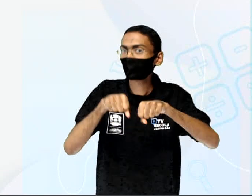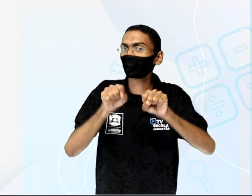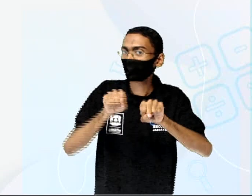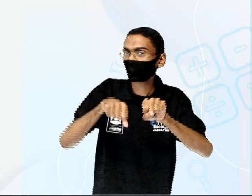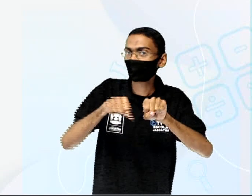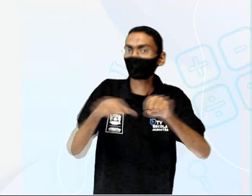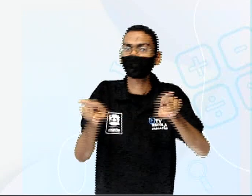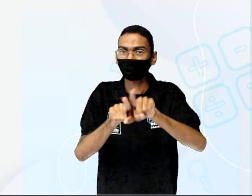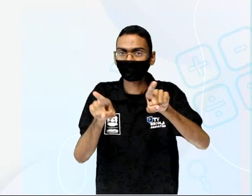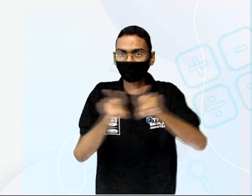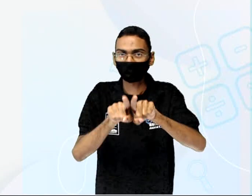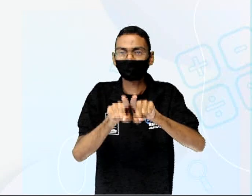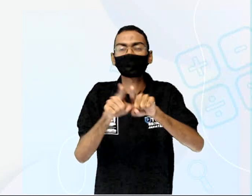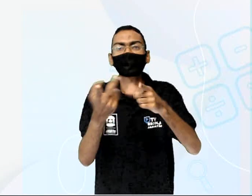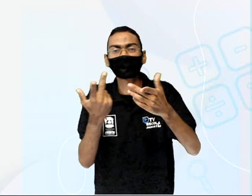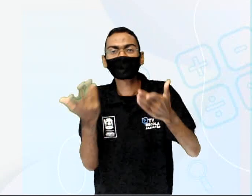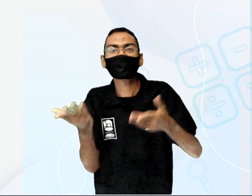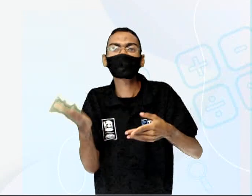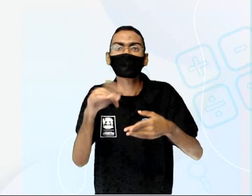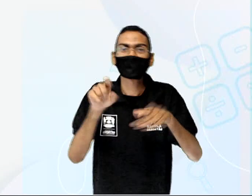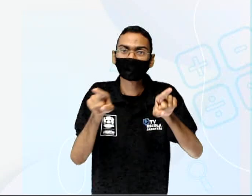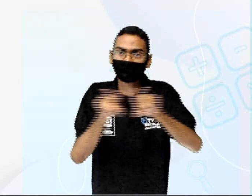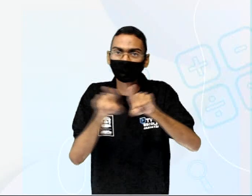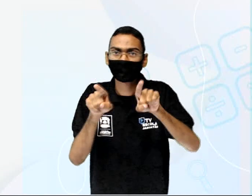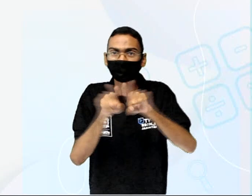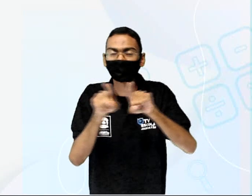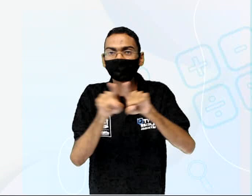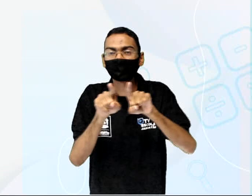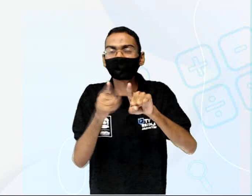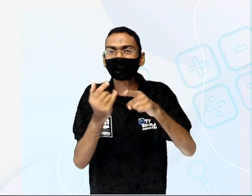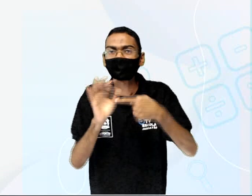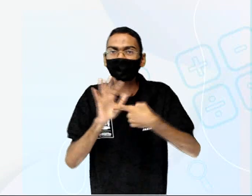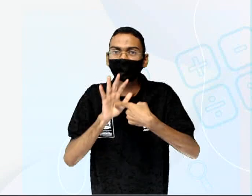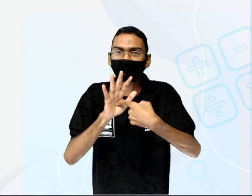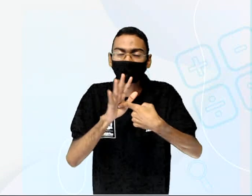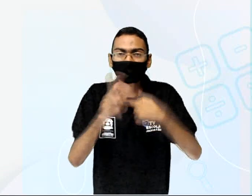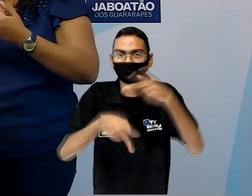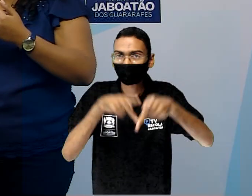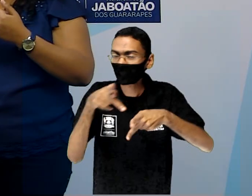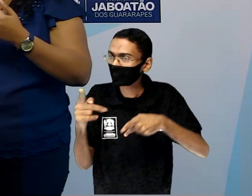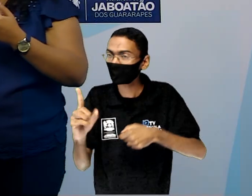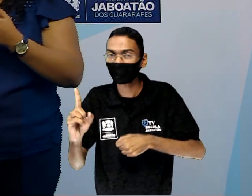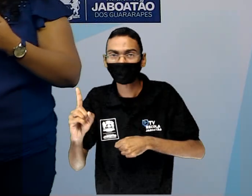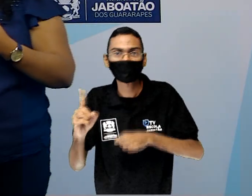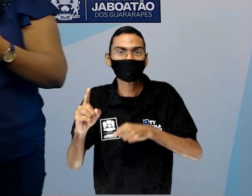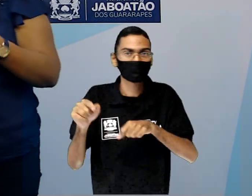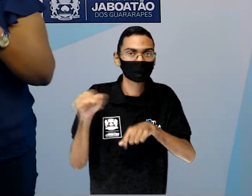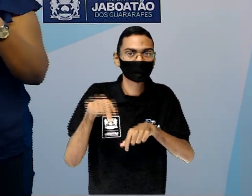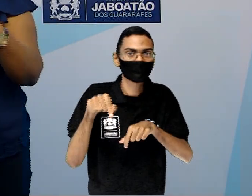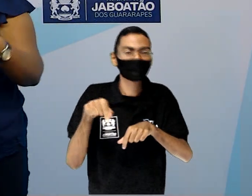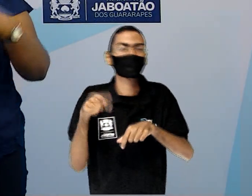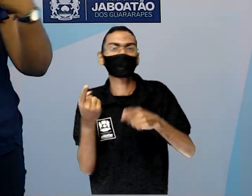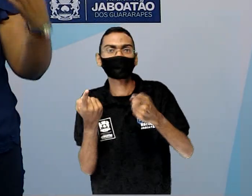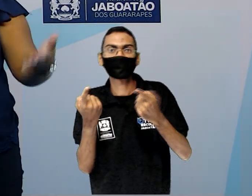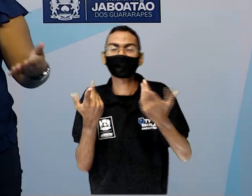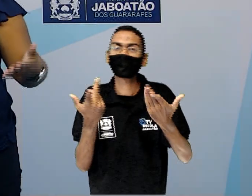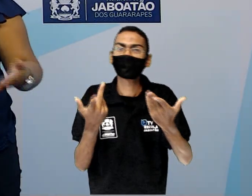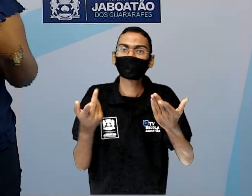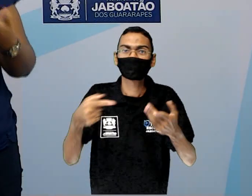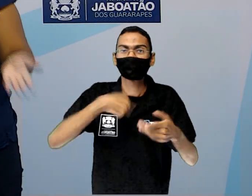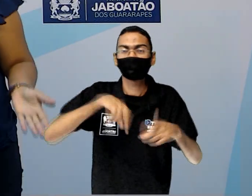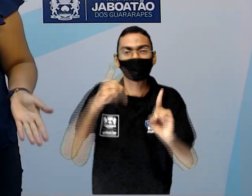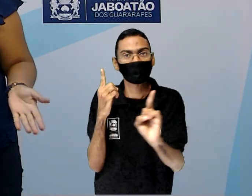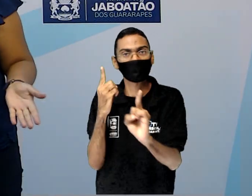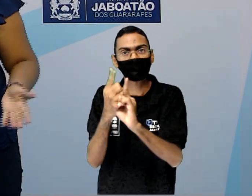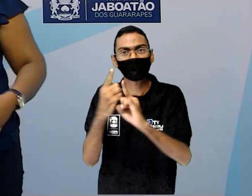misturado, trazendo também uma identificação das pessoas que estão passando ali por essa projeção sobre o que a gente